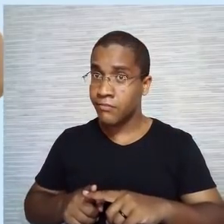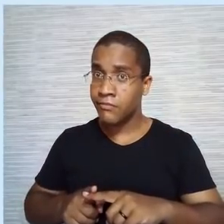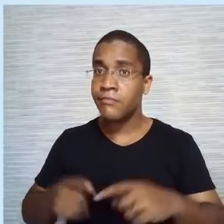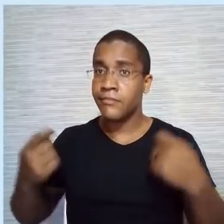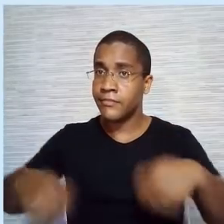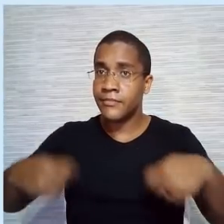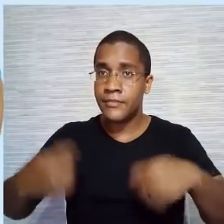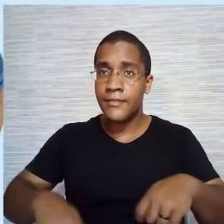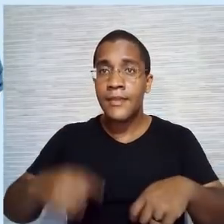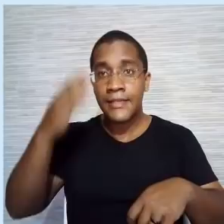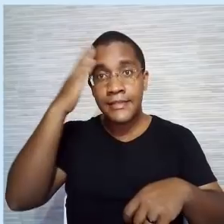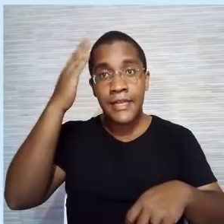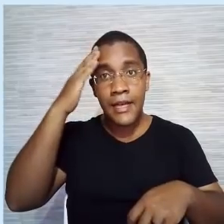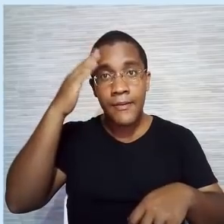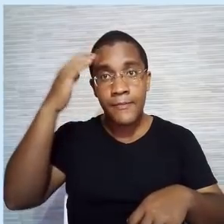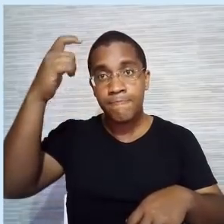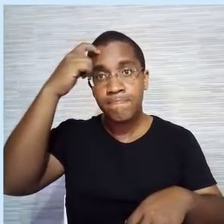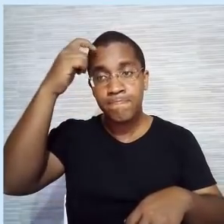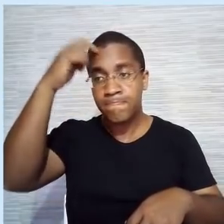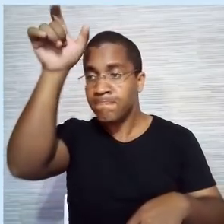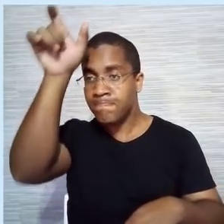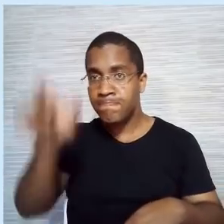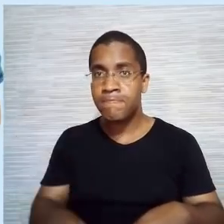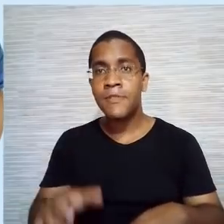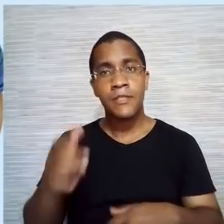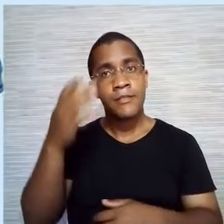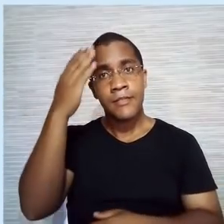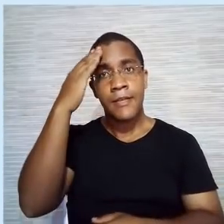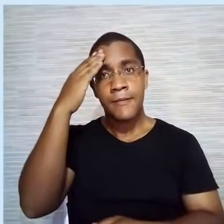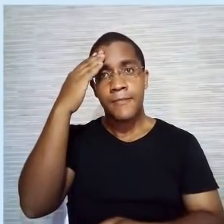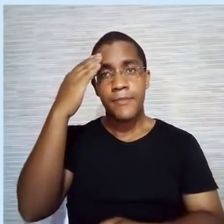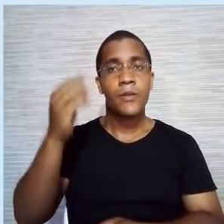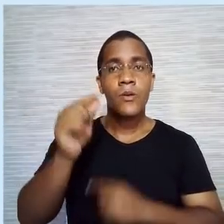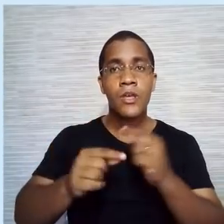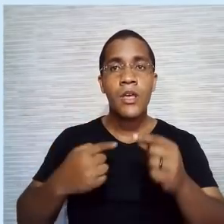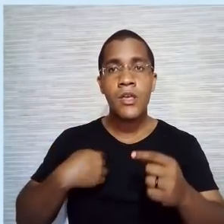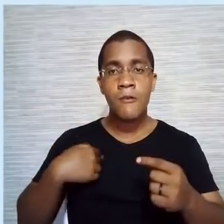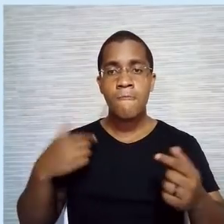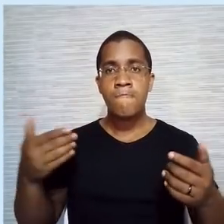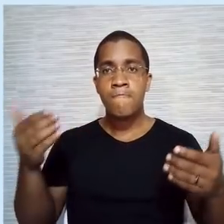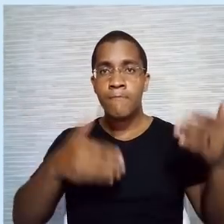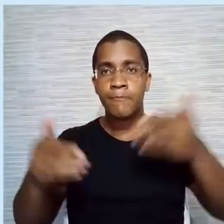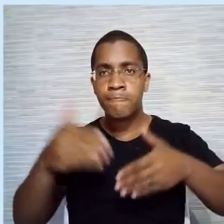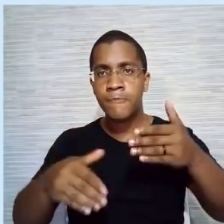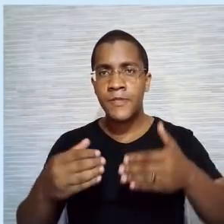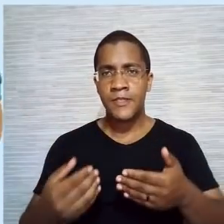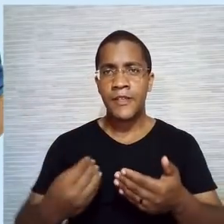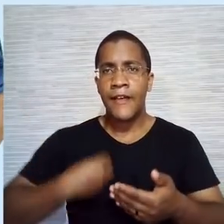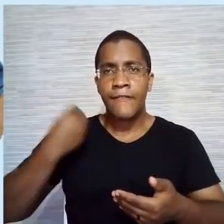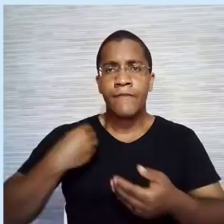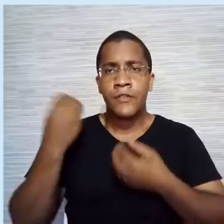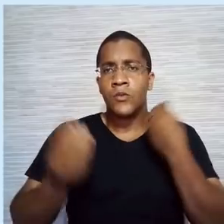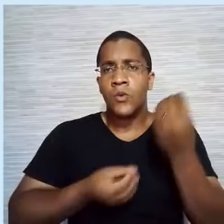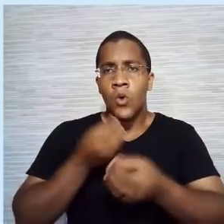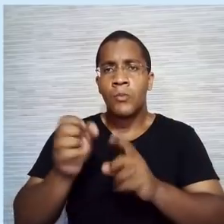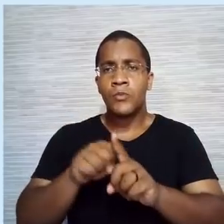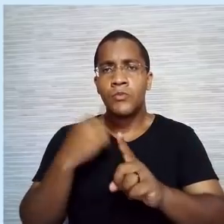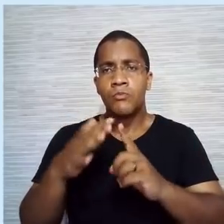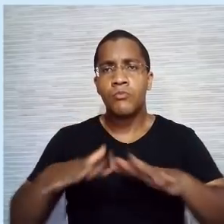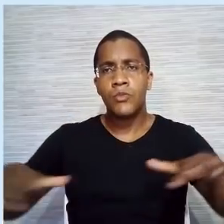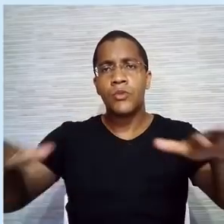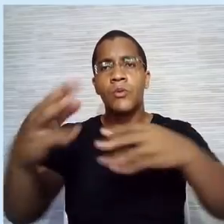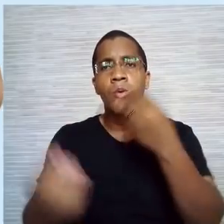isso, tornar-se um cidadão consciente de sua participação nos rumos sociais e lembrar também